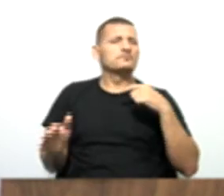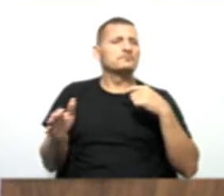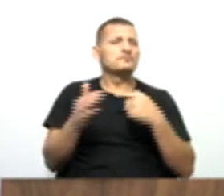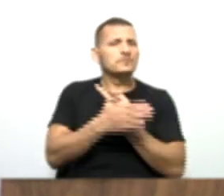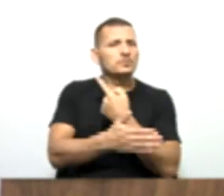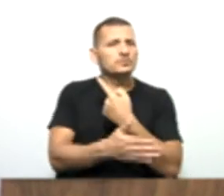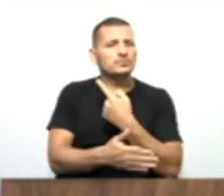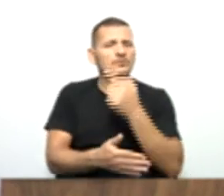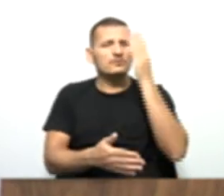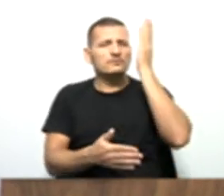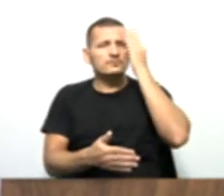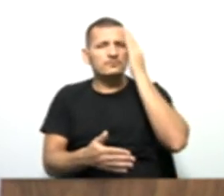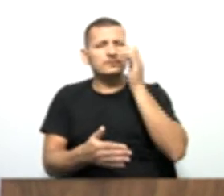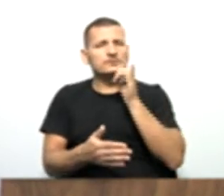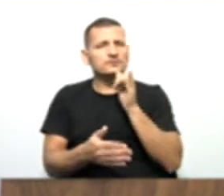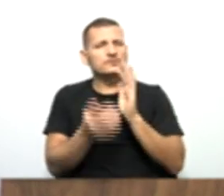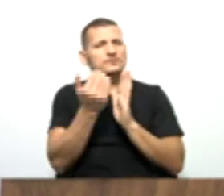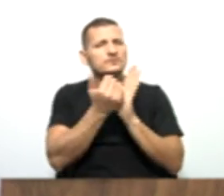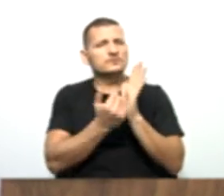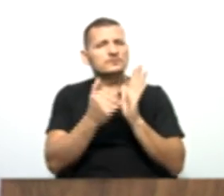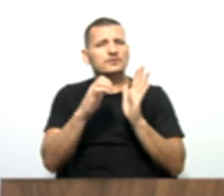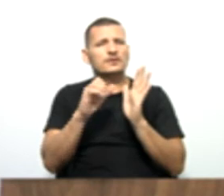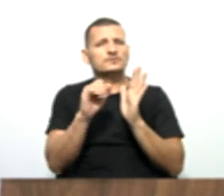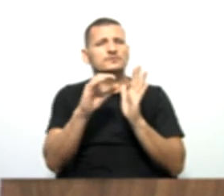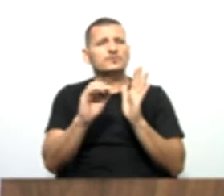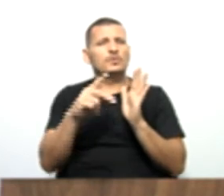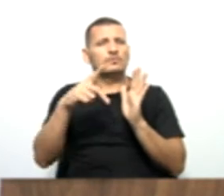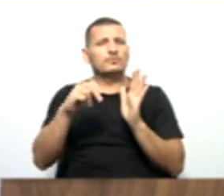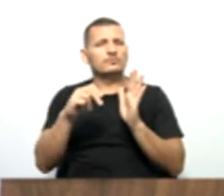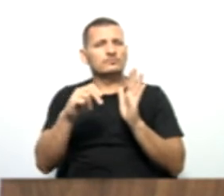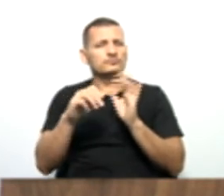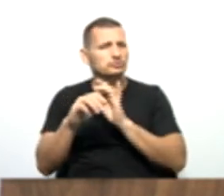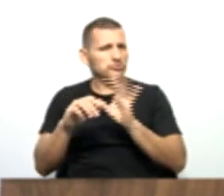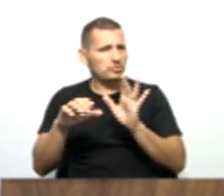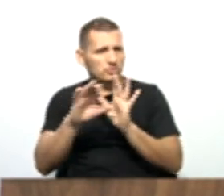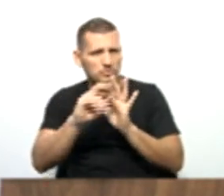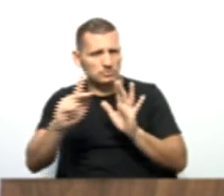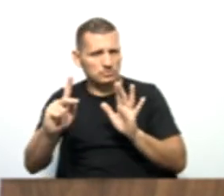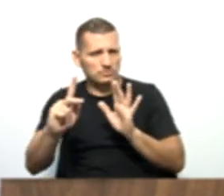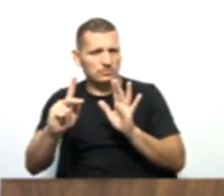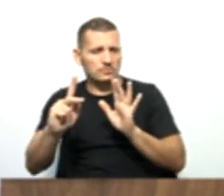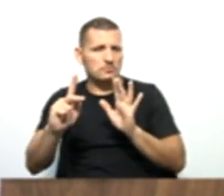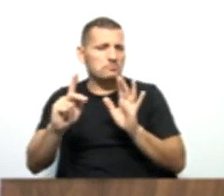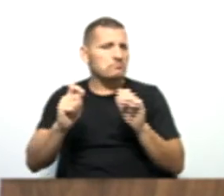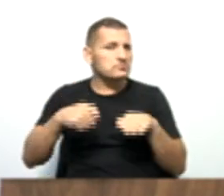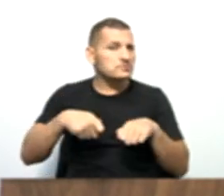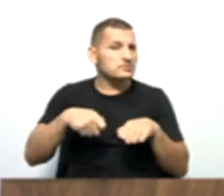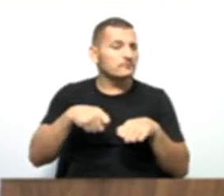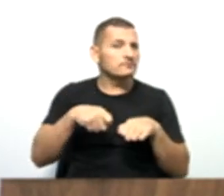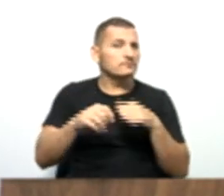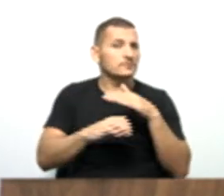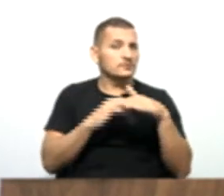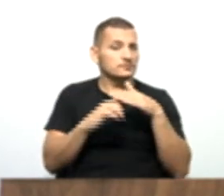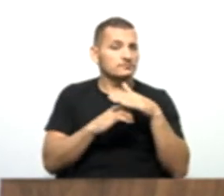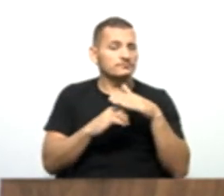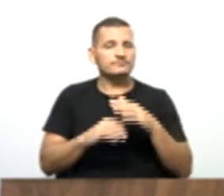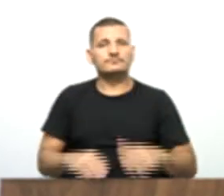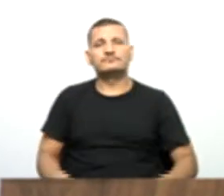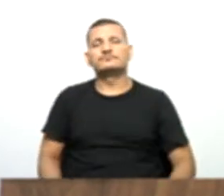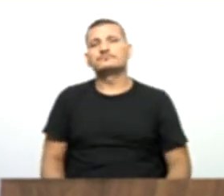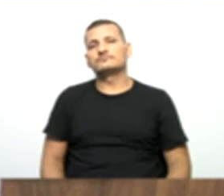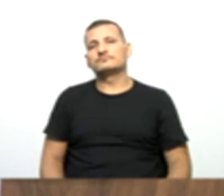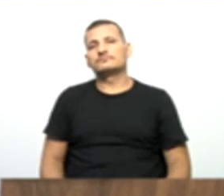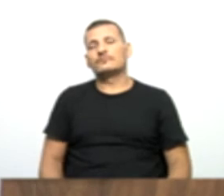se o escopo serve apenas para uma cooperativa ou pode ser utilizado em uma empresa. O escopo, ele pode ser utilizado